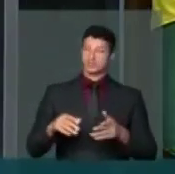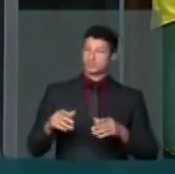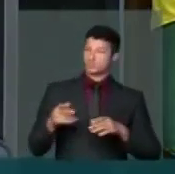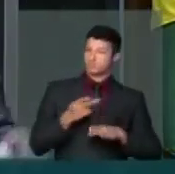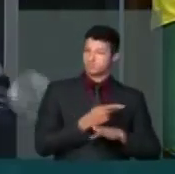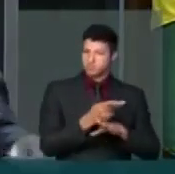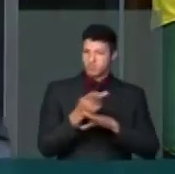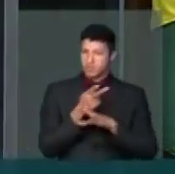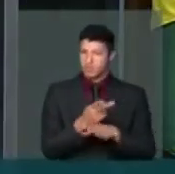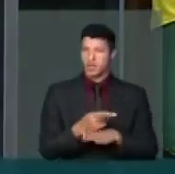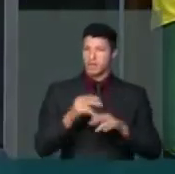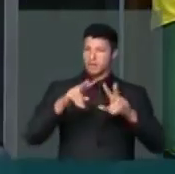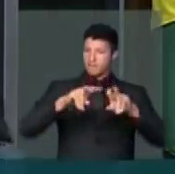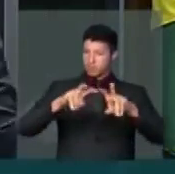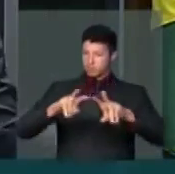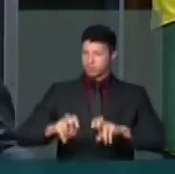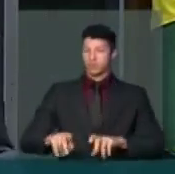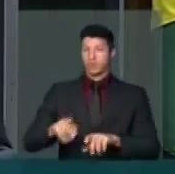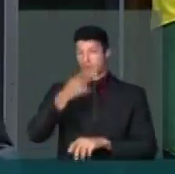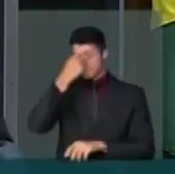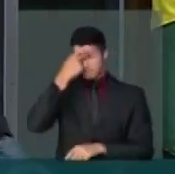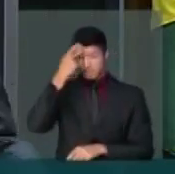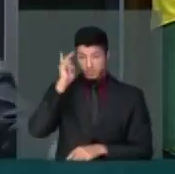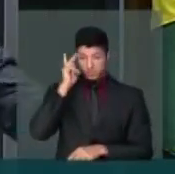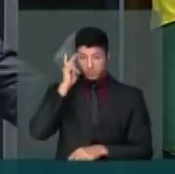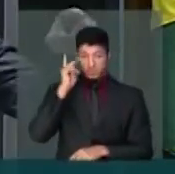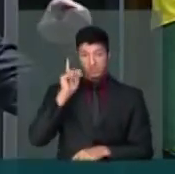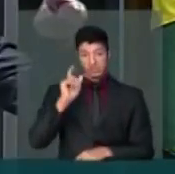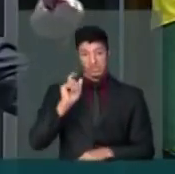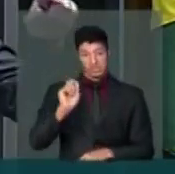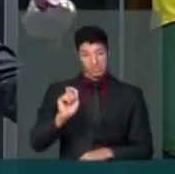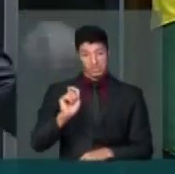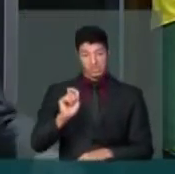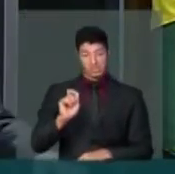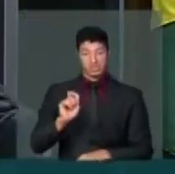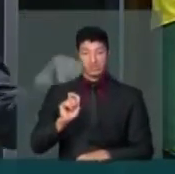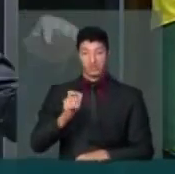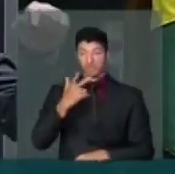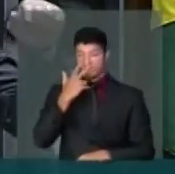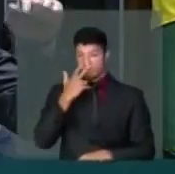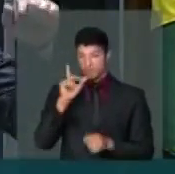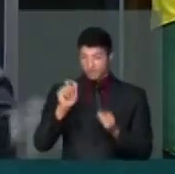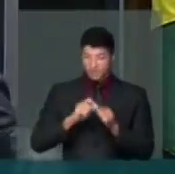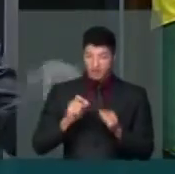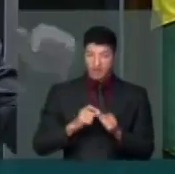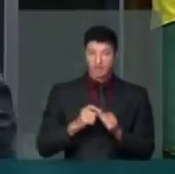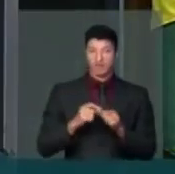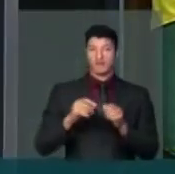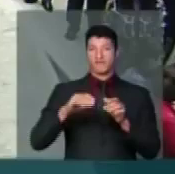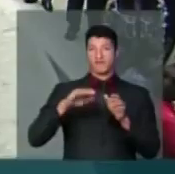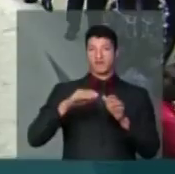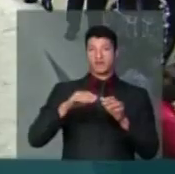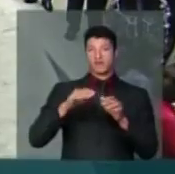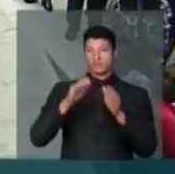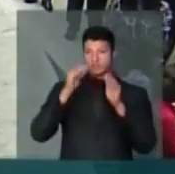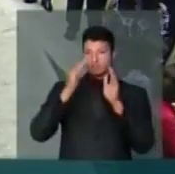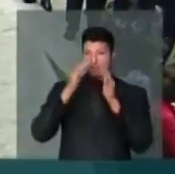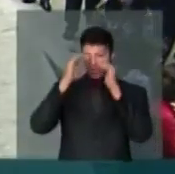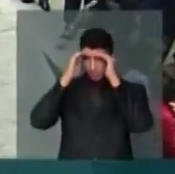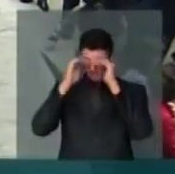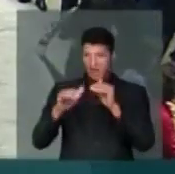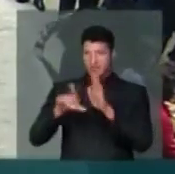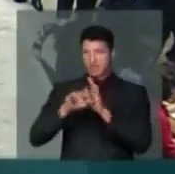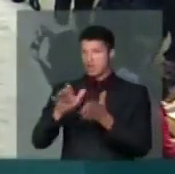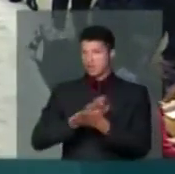procurar identificar pessoas que agem fora da lei. Não é o